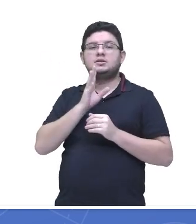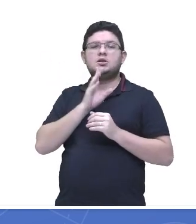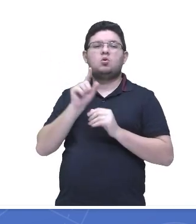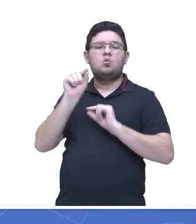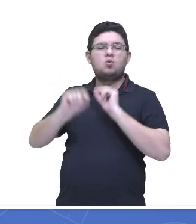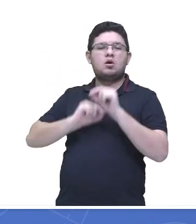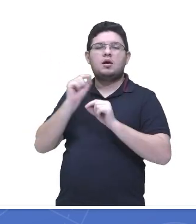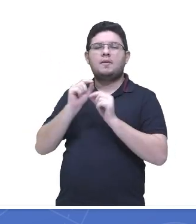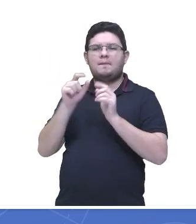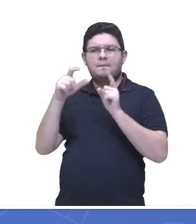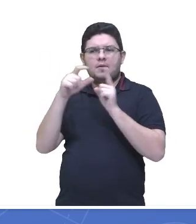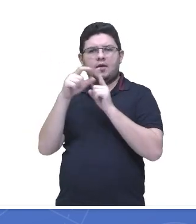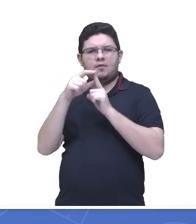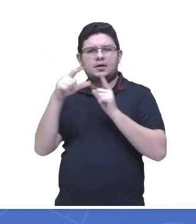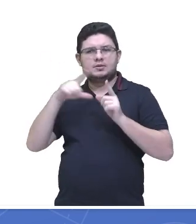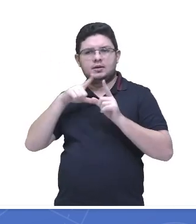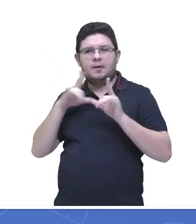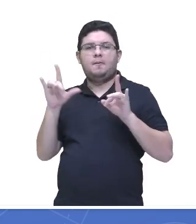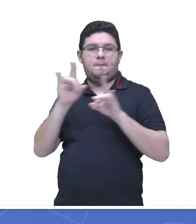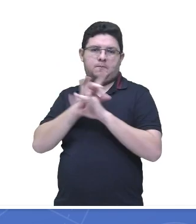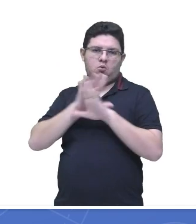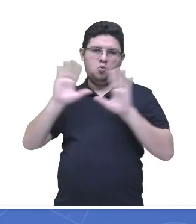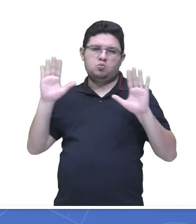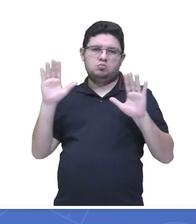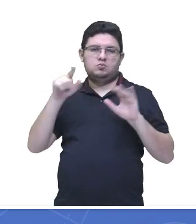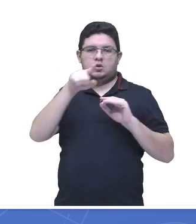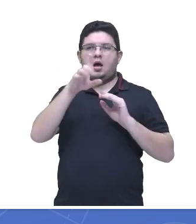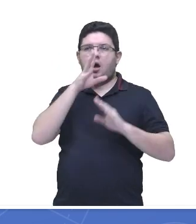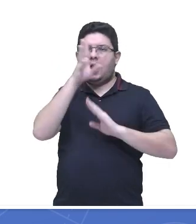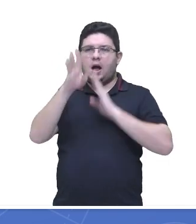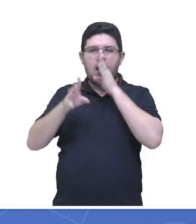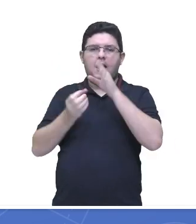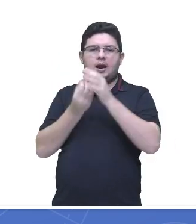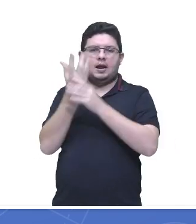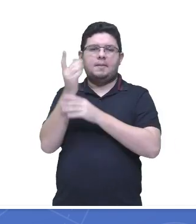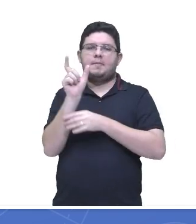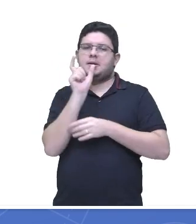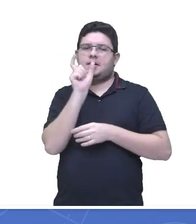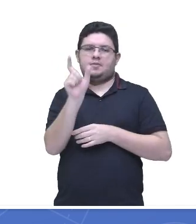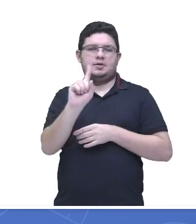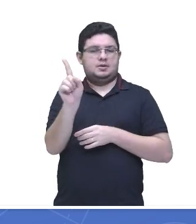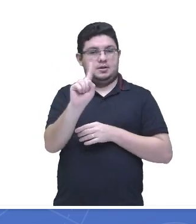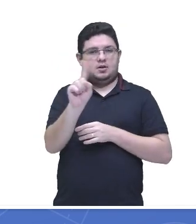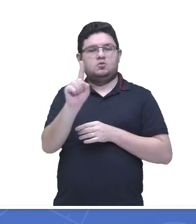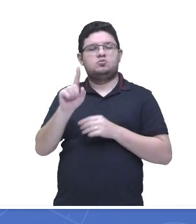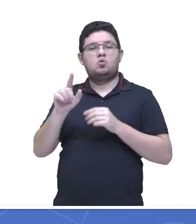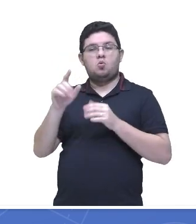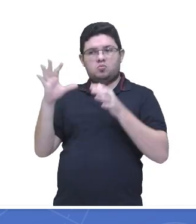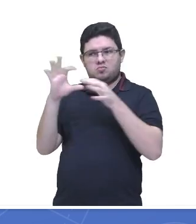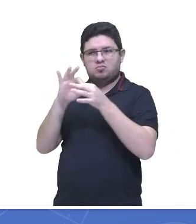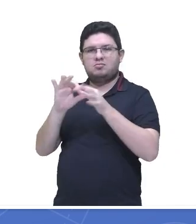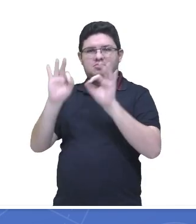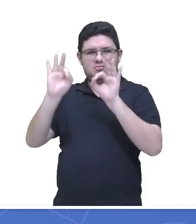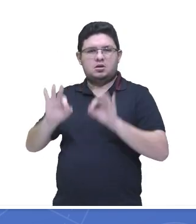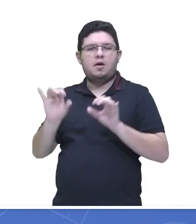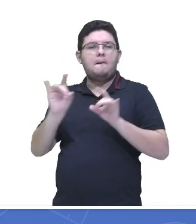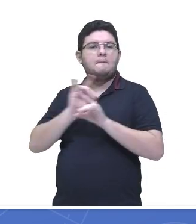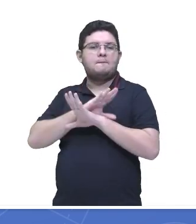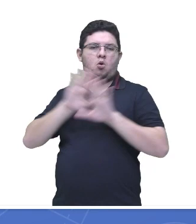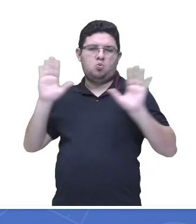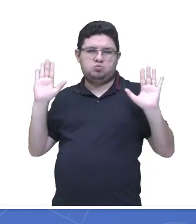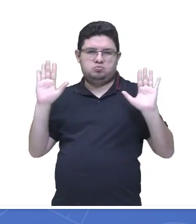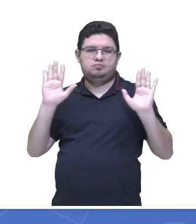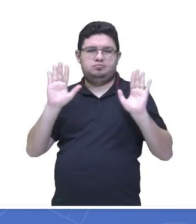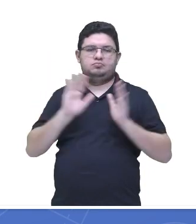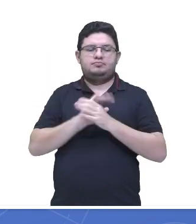nem existe. É isso que vai acontecer. Então, usem o prefixo correto, right? Vejam o próximo exemplo